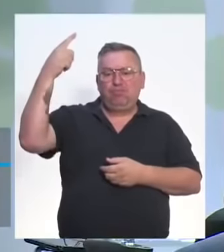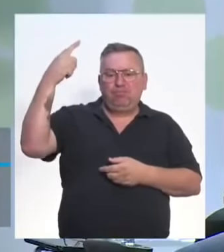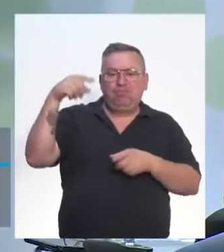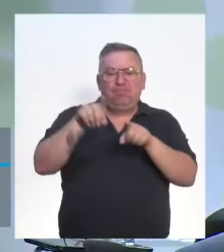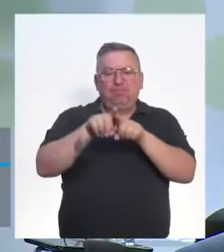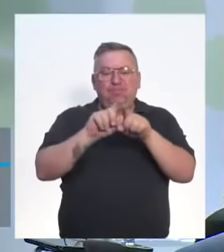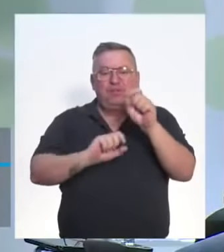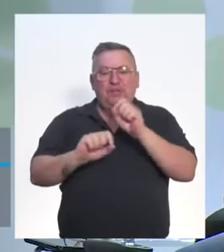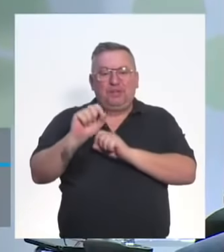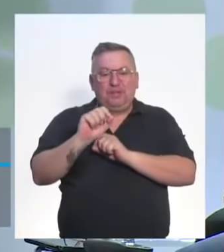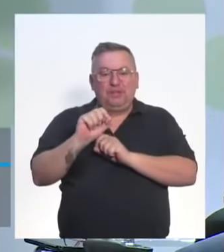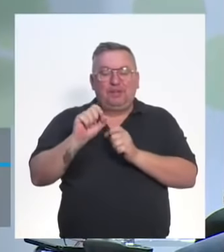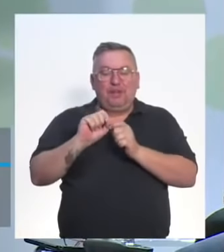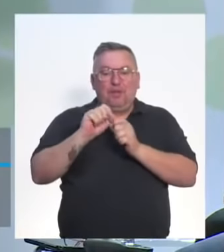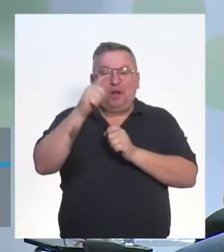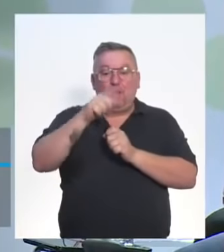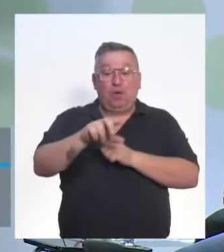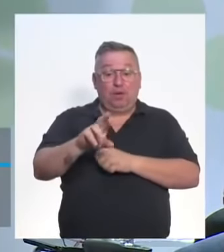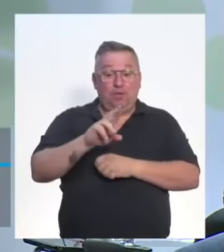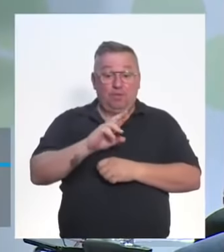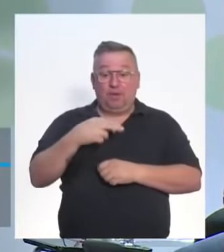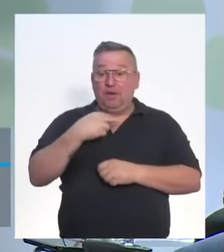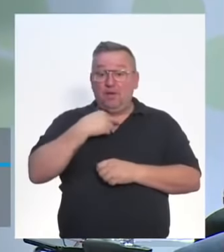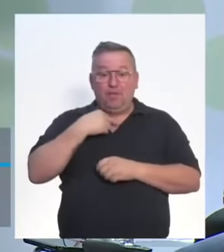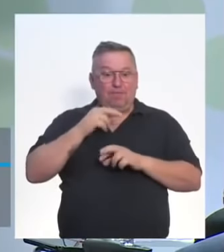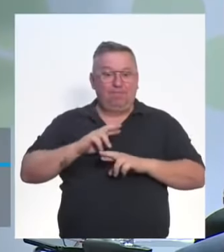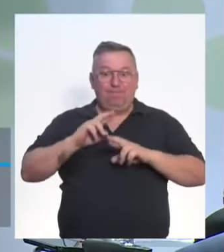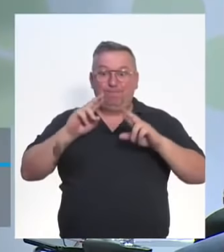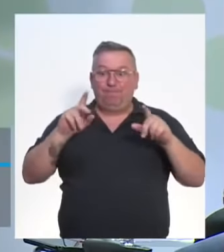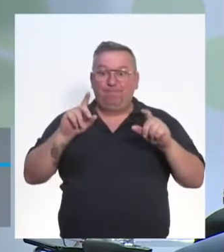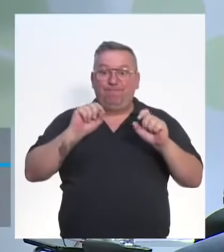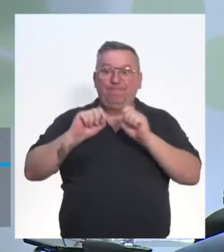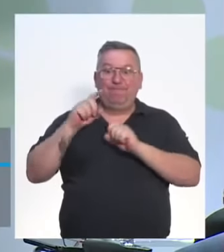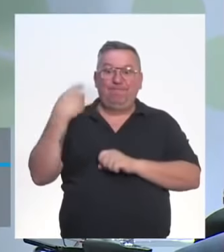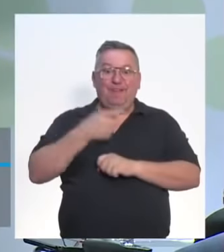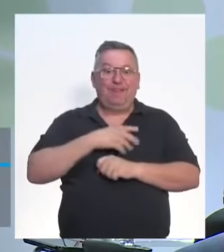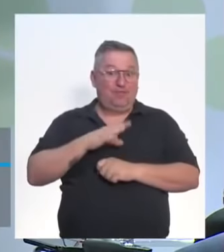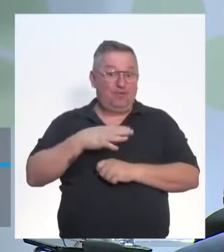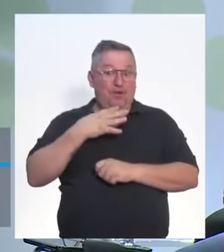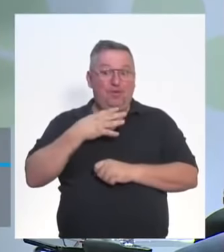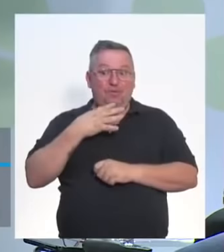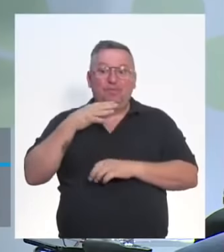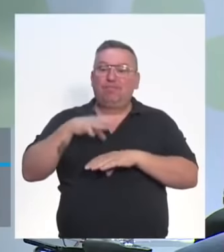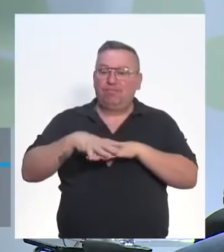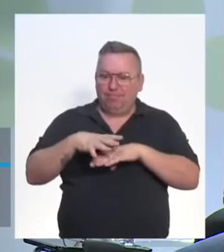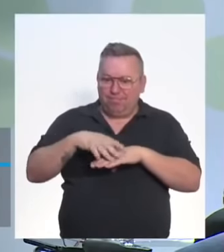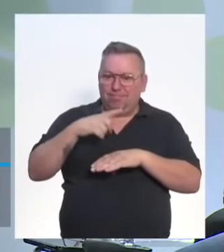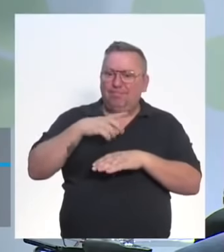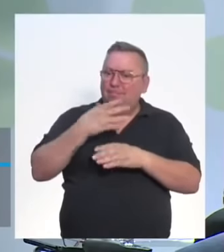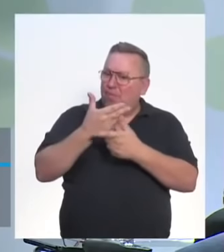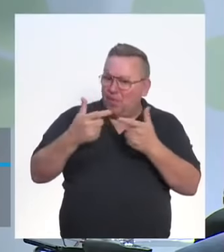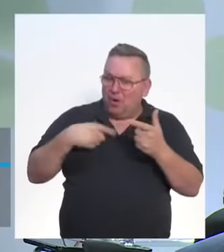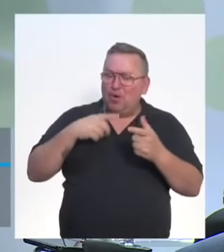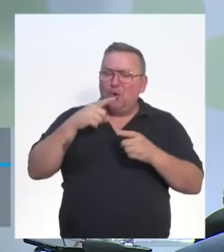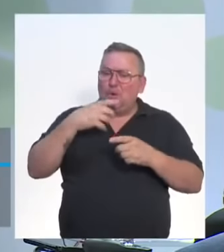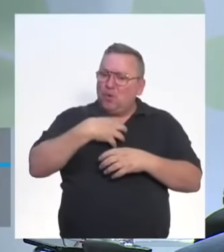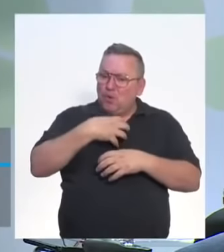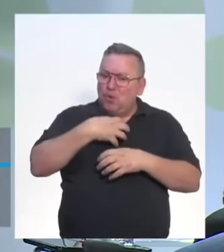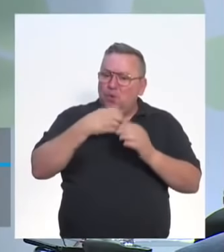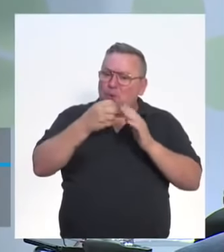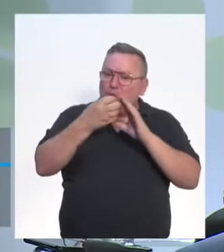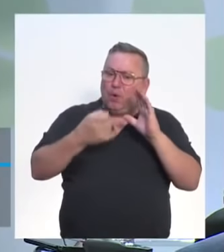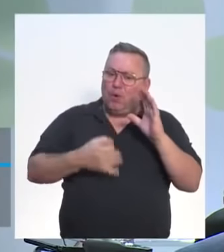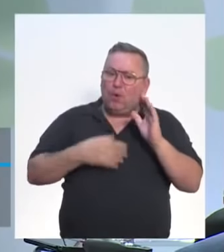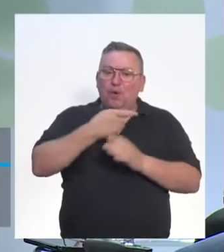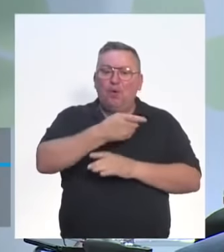chegar, né, em outro tipo de resposta que não pode ser diferente daquela que a gente já conhece. Mas a matemática tem muito essa característica, né? Então, às